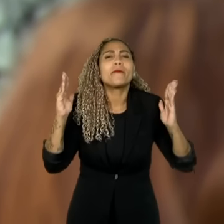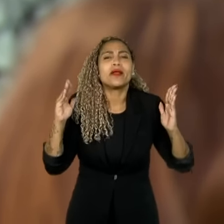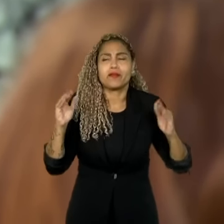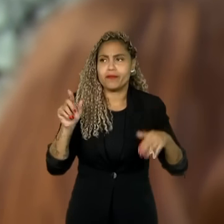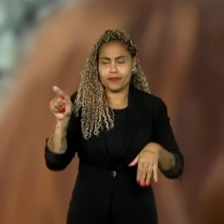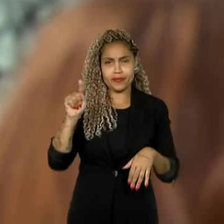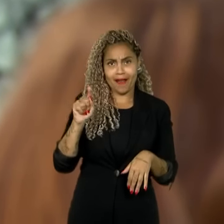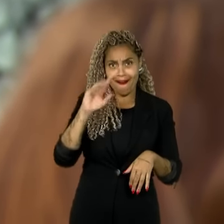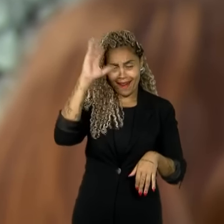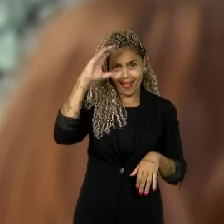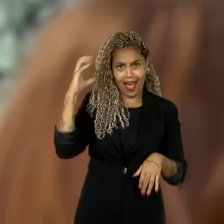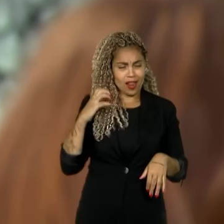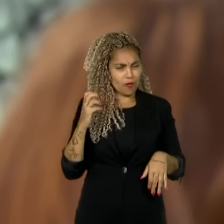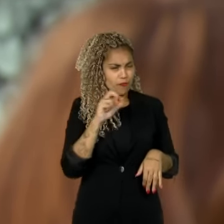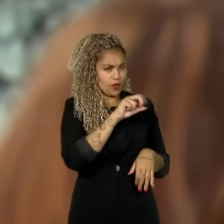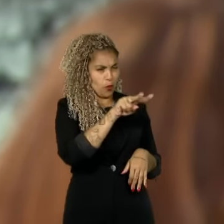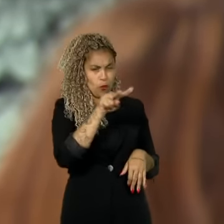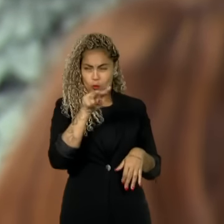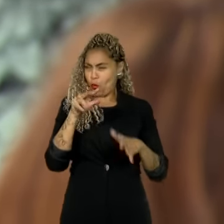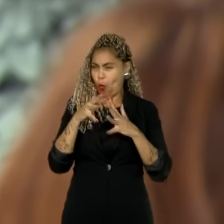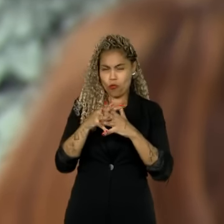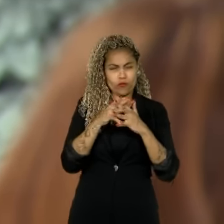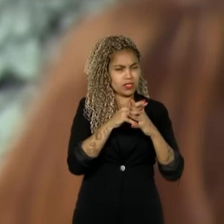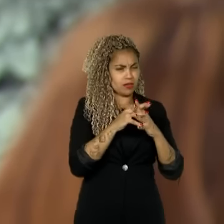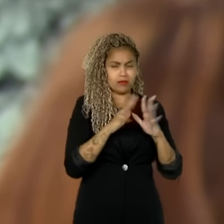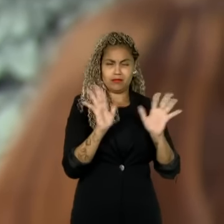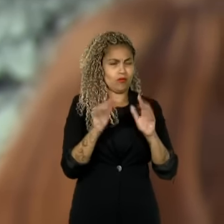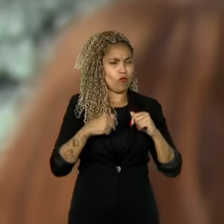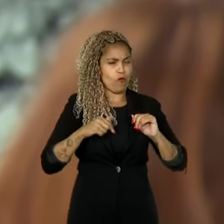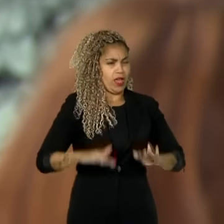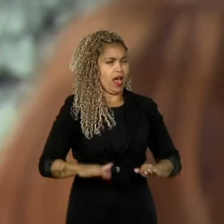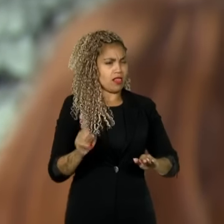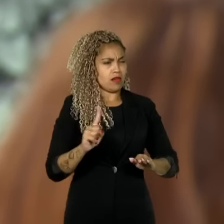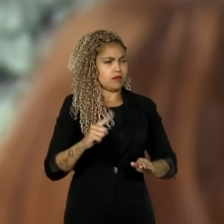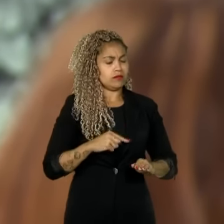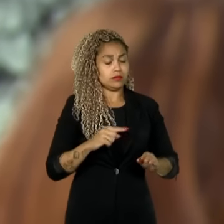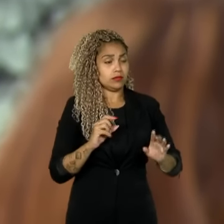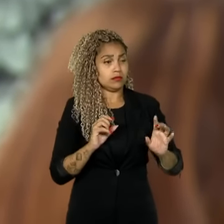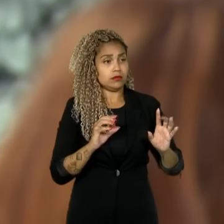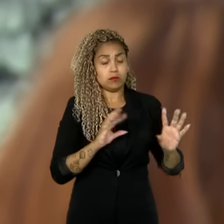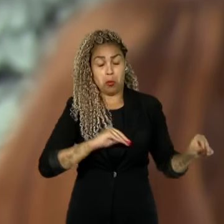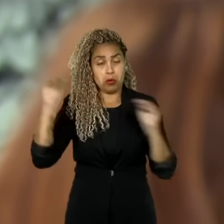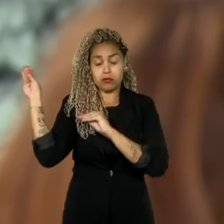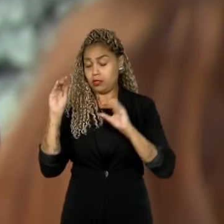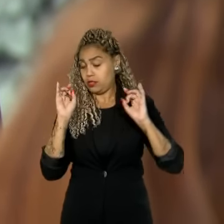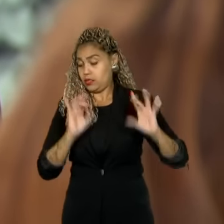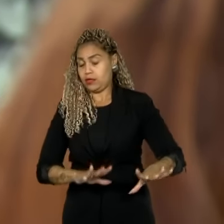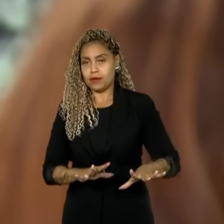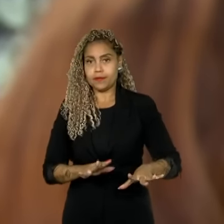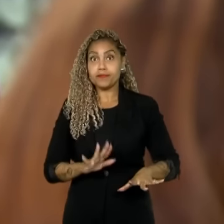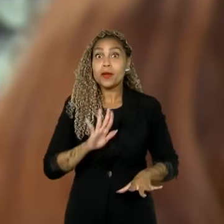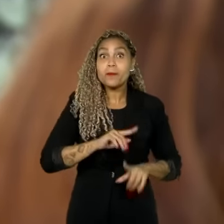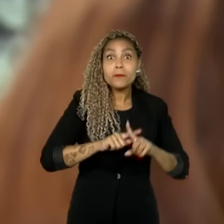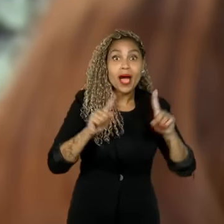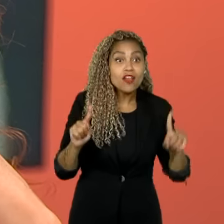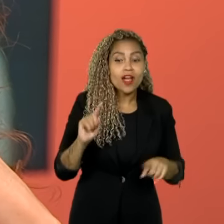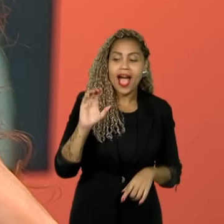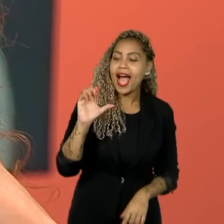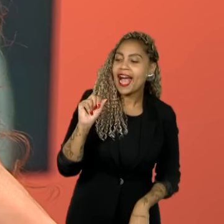de Carlos Imperial, a Clara falou, eu não vou ficar aqui nada. Ela caiu fora. Né? Mas o Carlos Imperial, ele era um